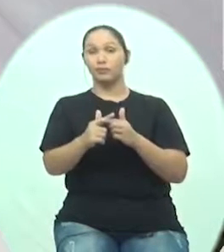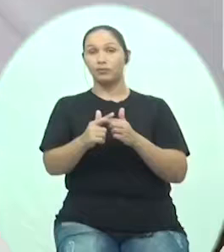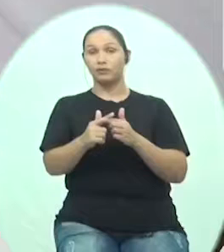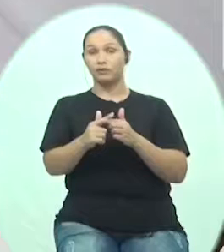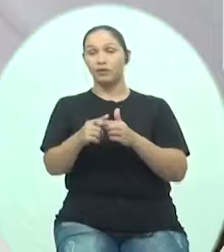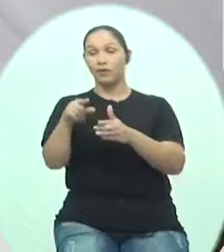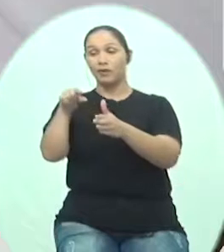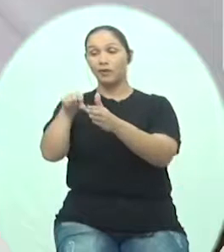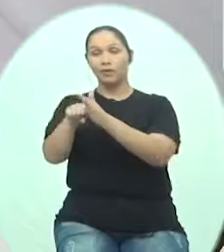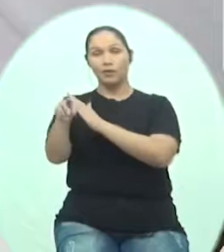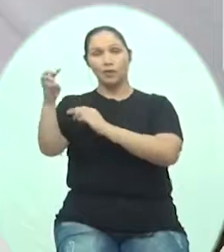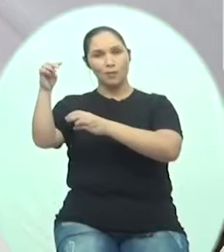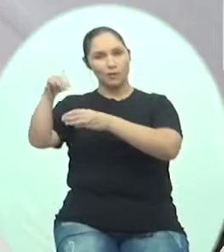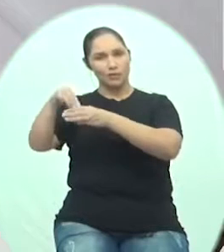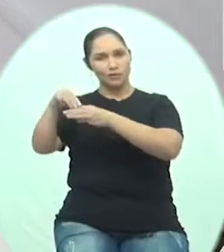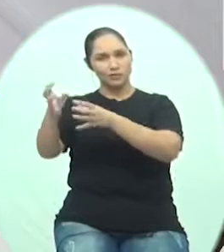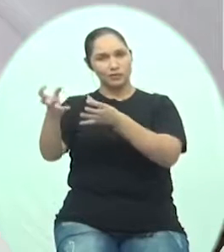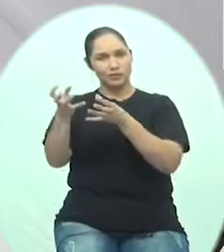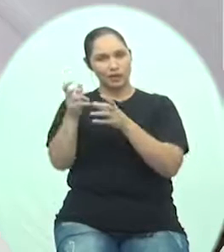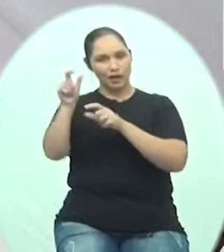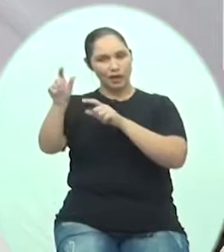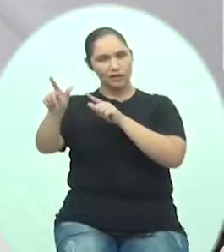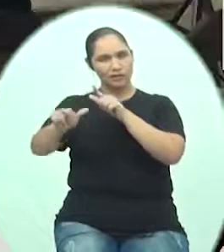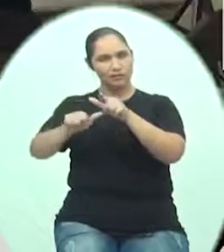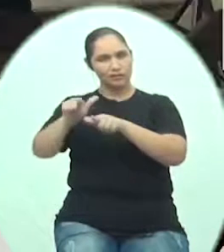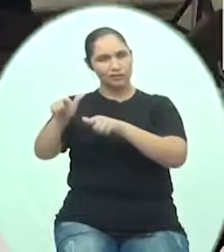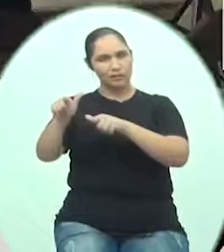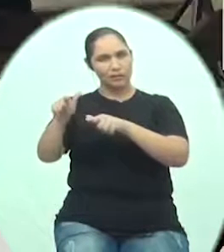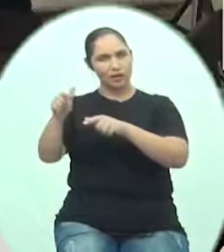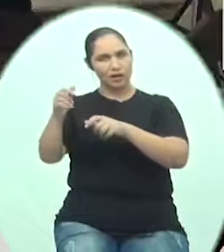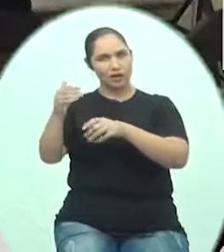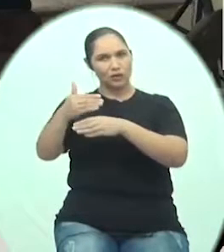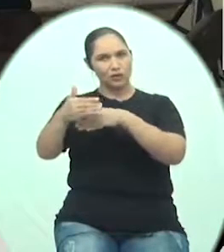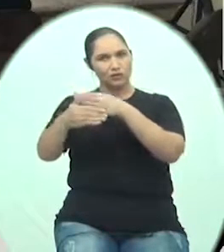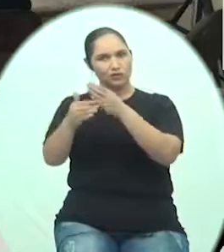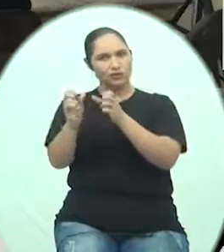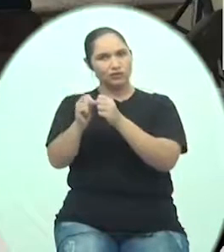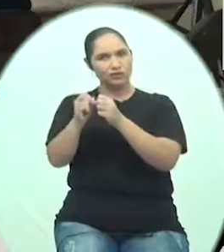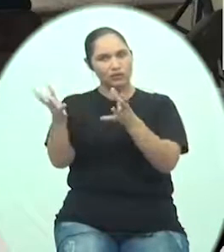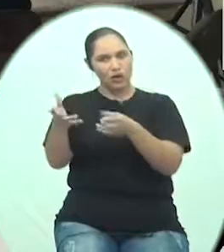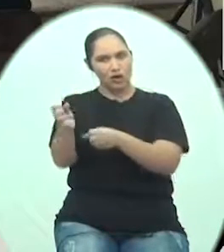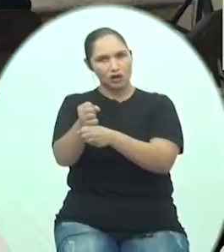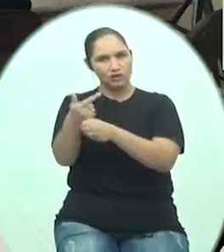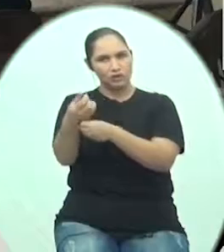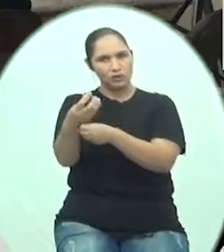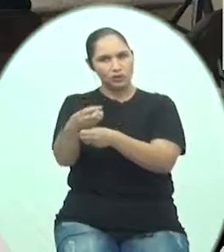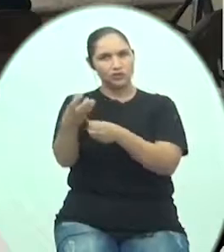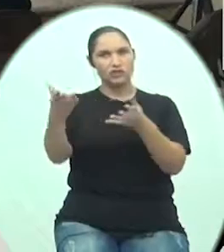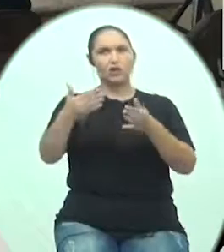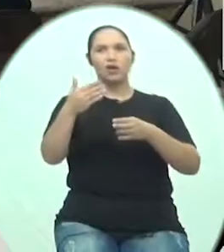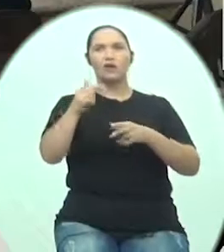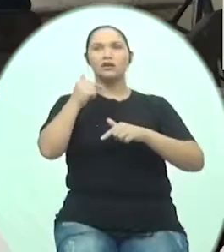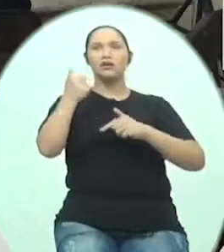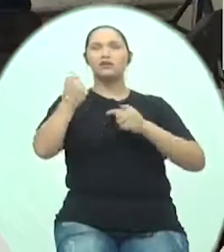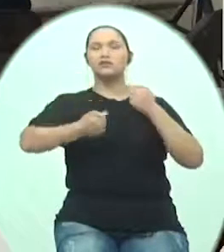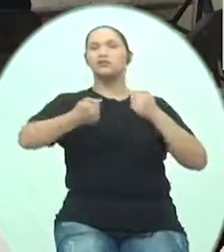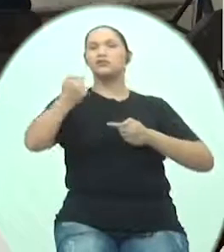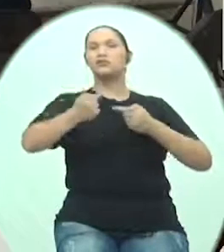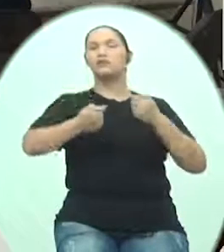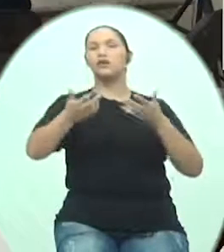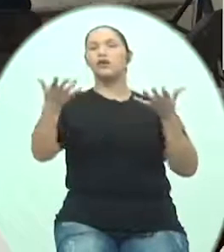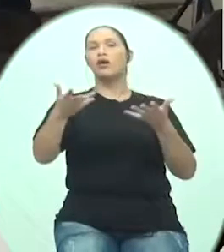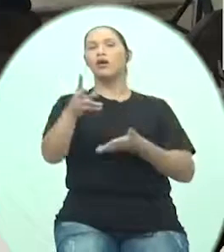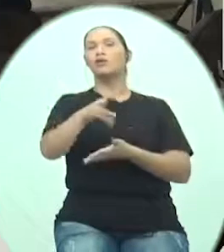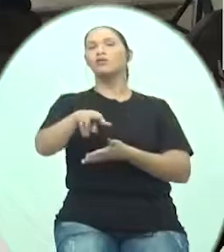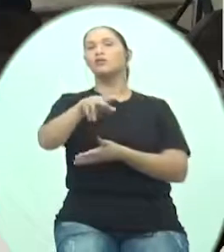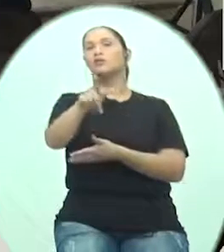a pretensão de Executar a obra nesse ano o requerimento está em discussão com a palavra o vereador